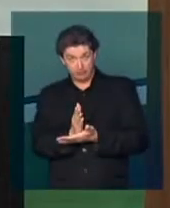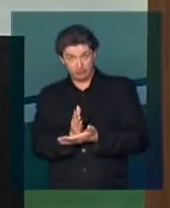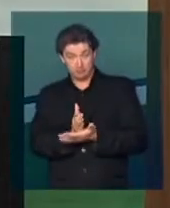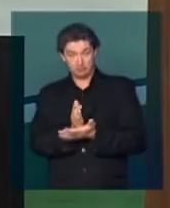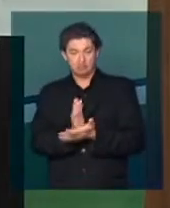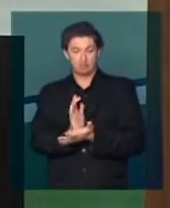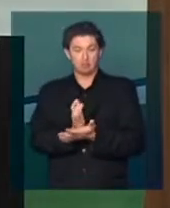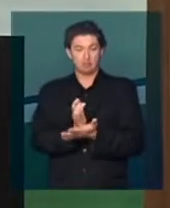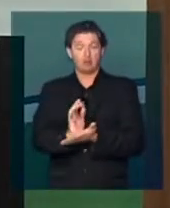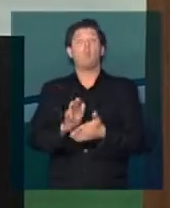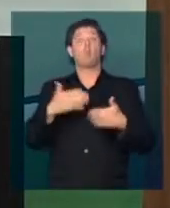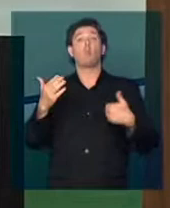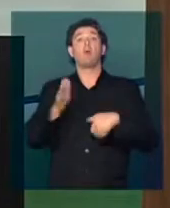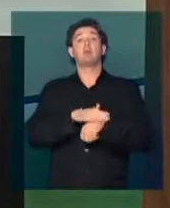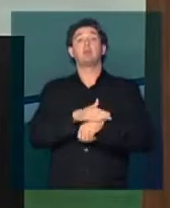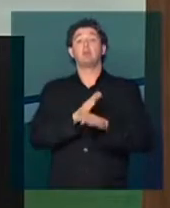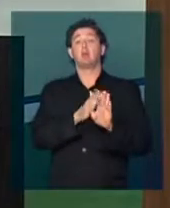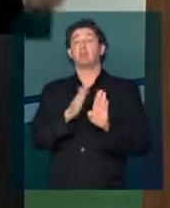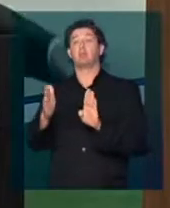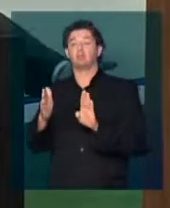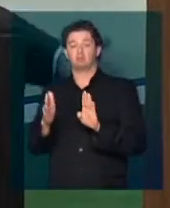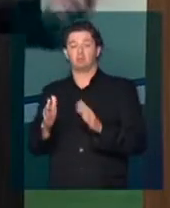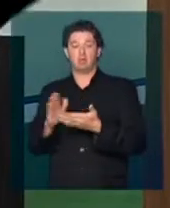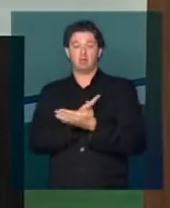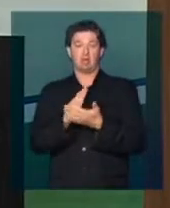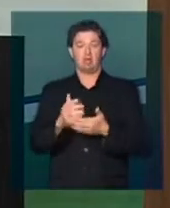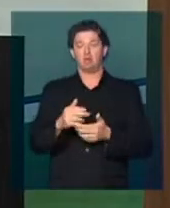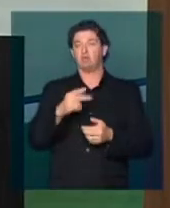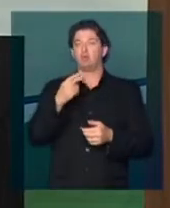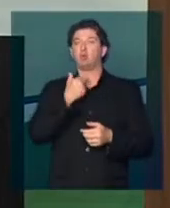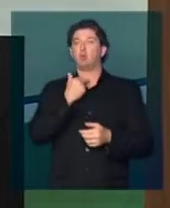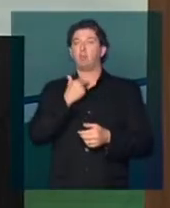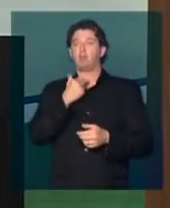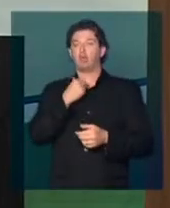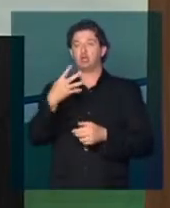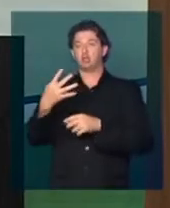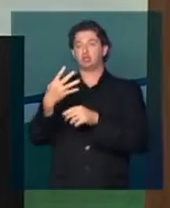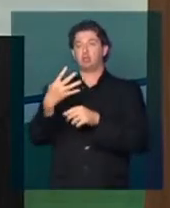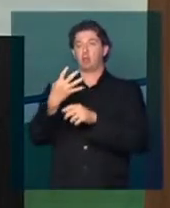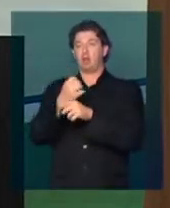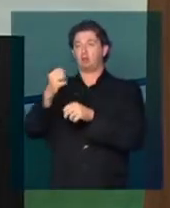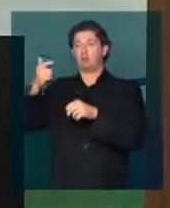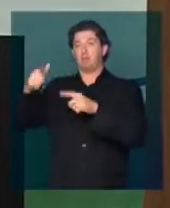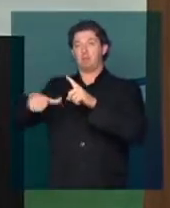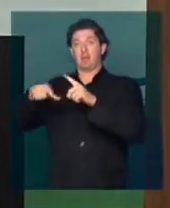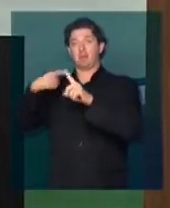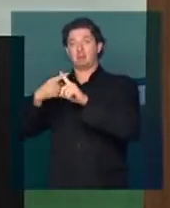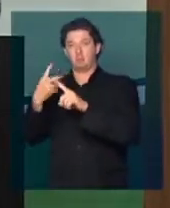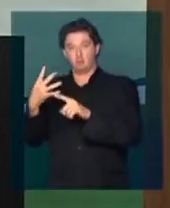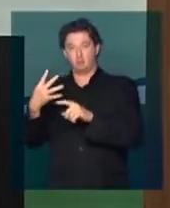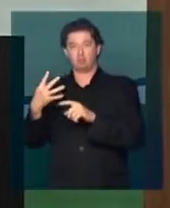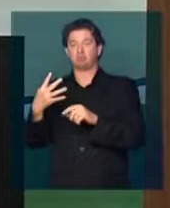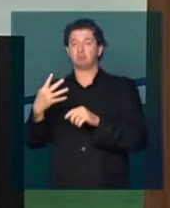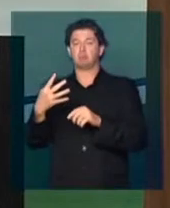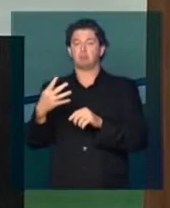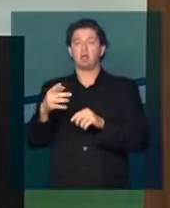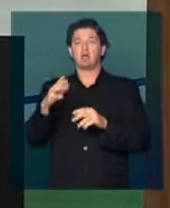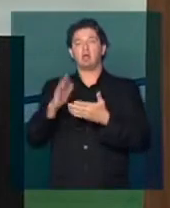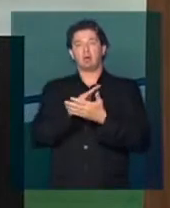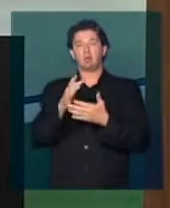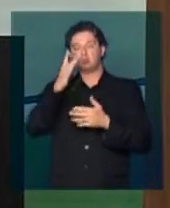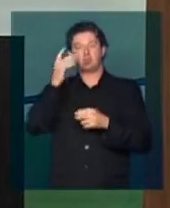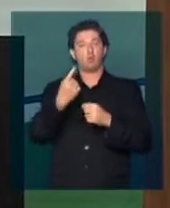reeleição, qual é o tamanho do mandato? Aos que defendem que não tenha reeleição, e aí não tendo reeleição, quem defende 4 anos ou quem